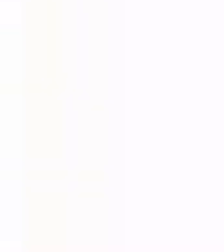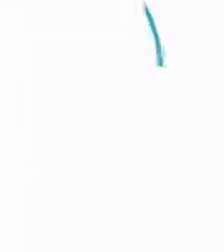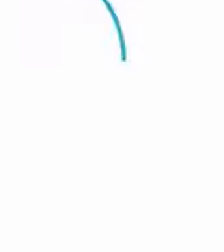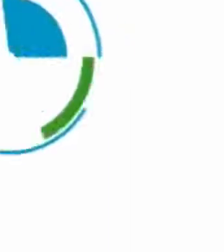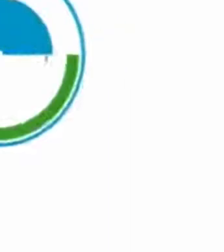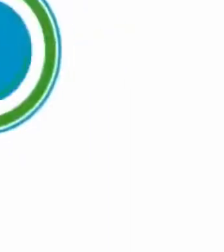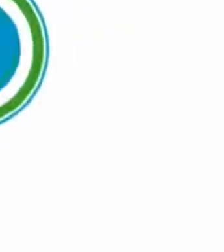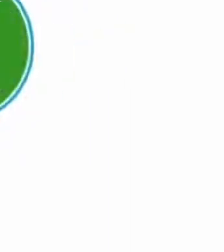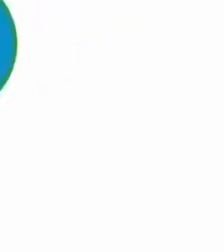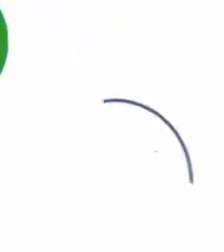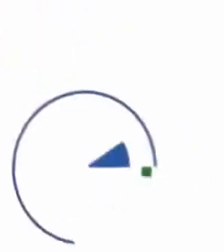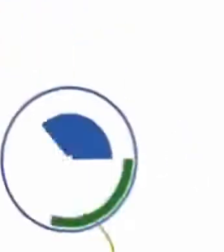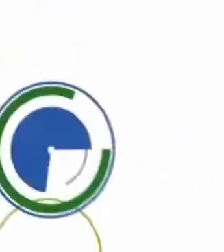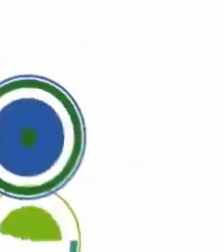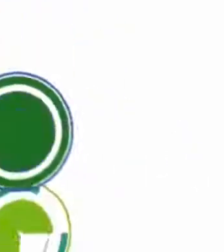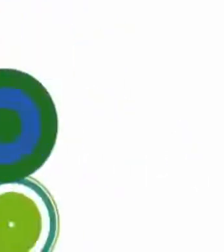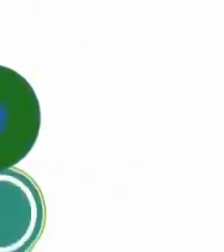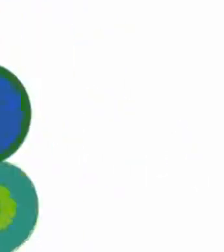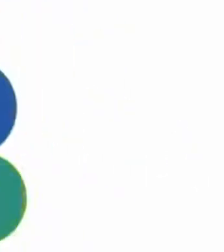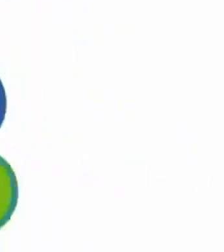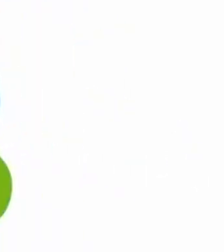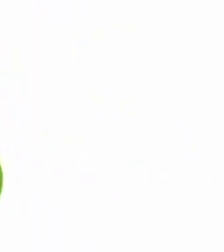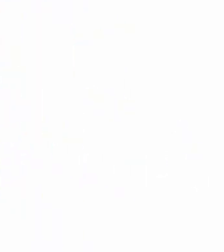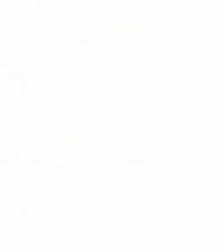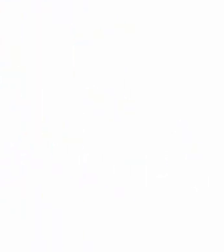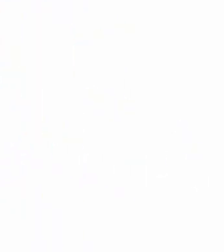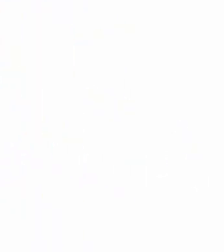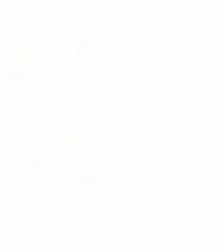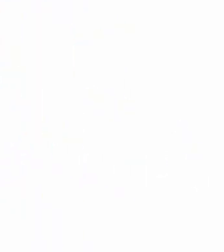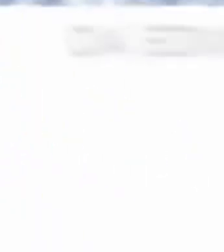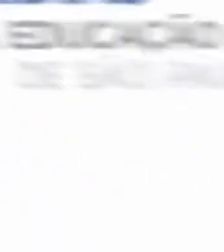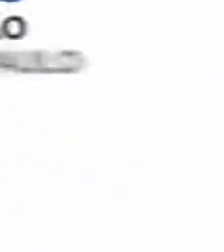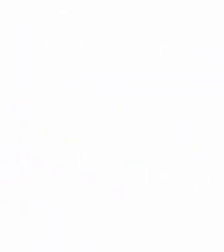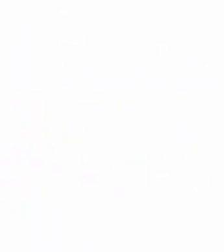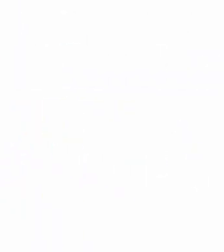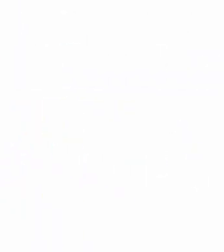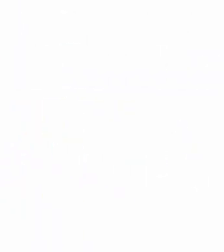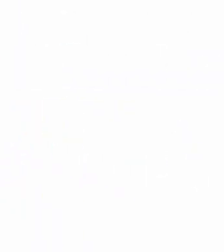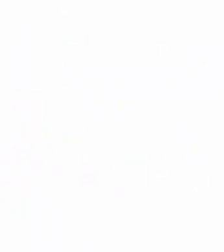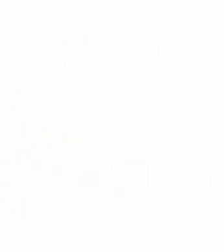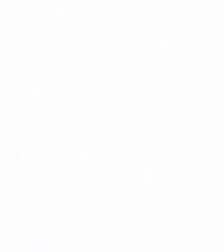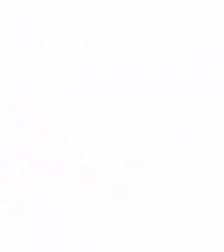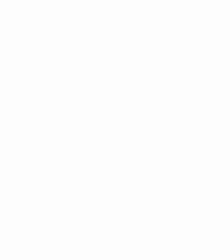E aí E aí